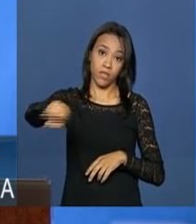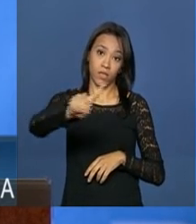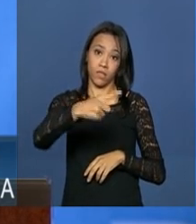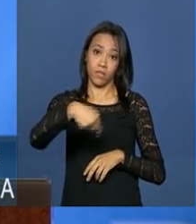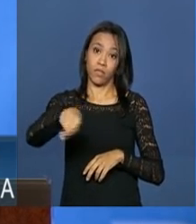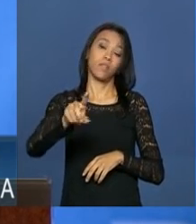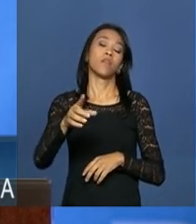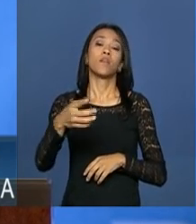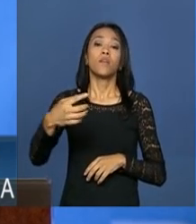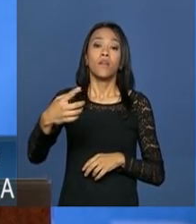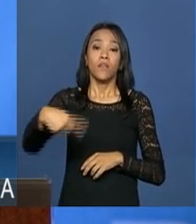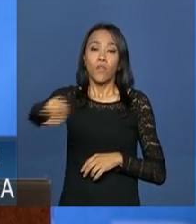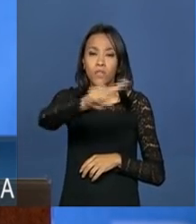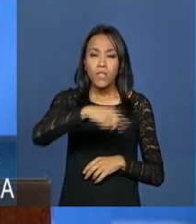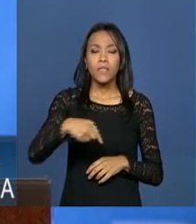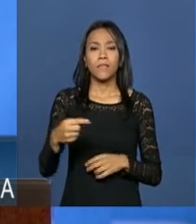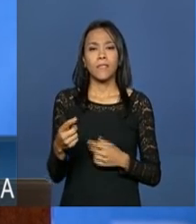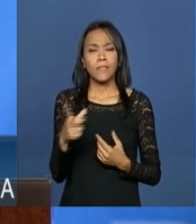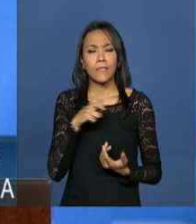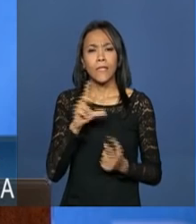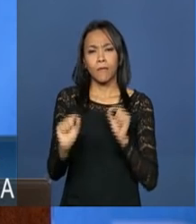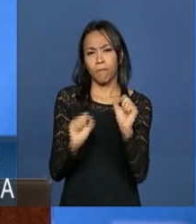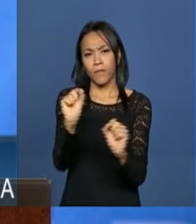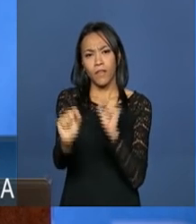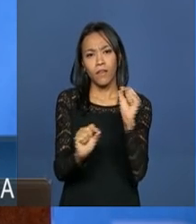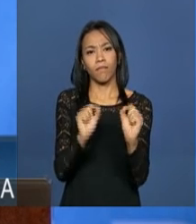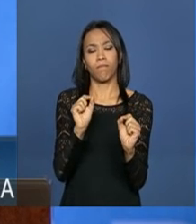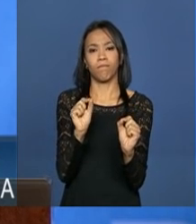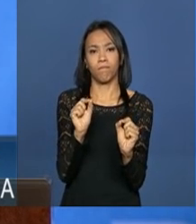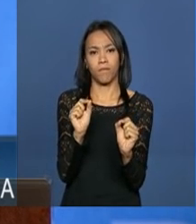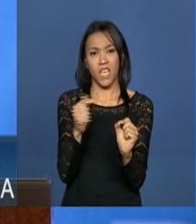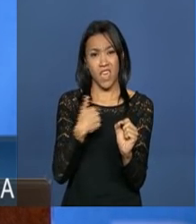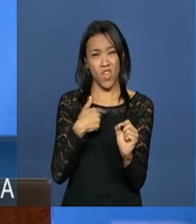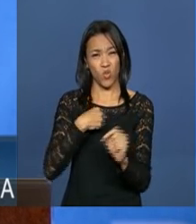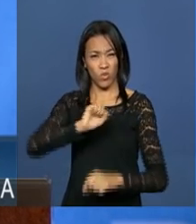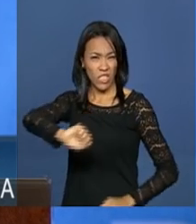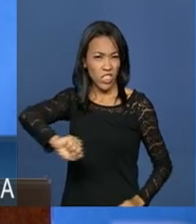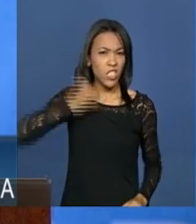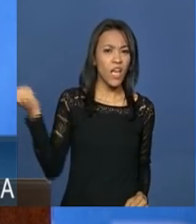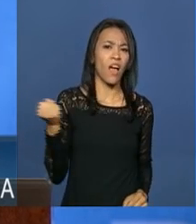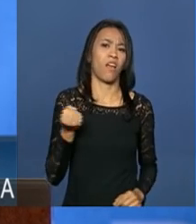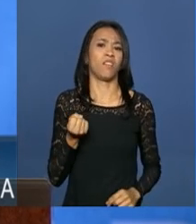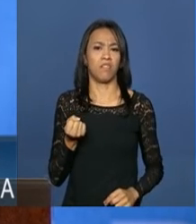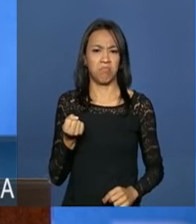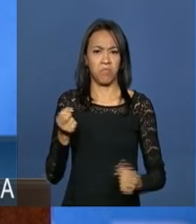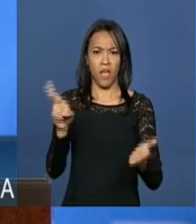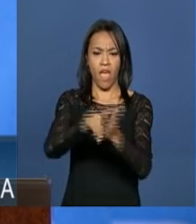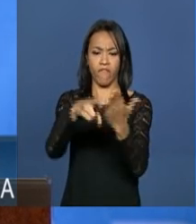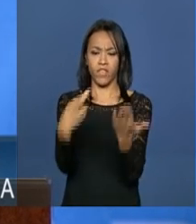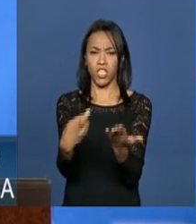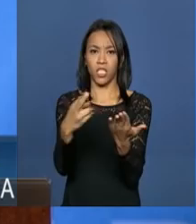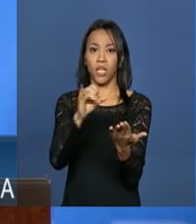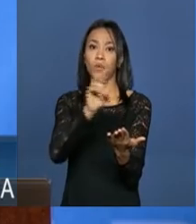que como vocês até um pouco mais estou indignada com a matéria da revista